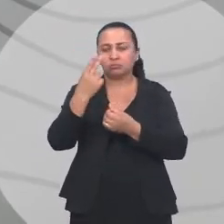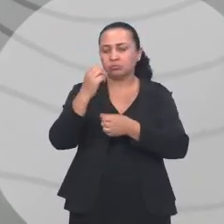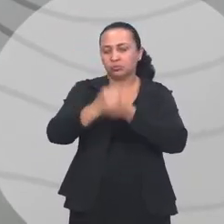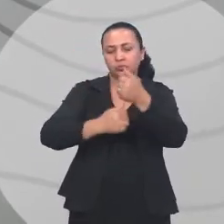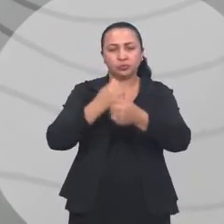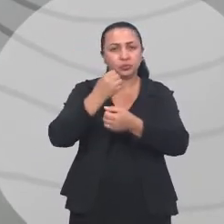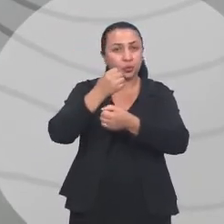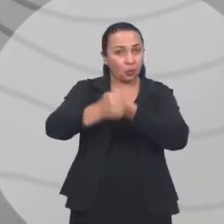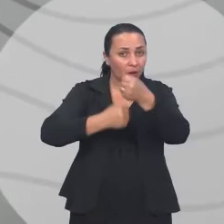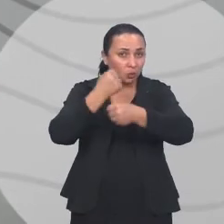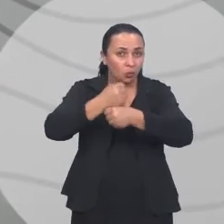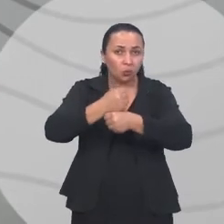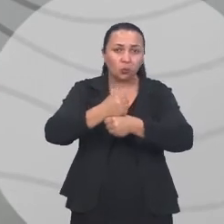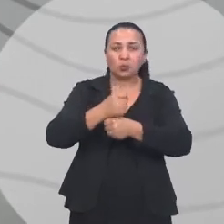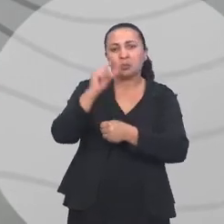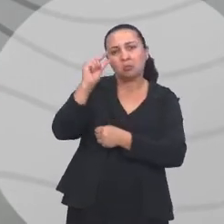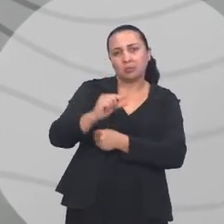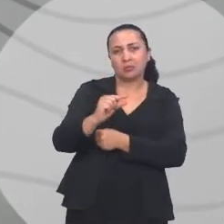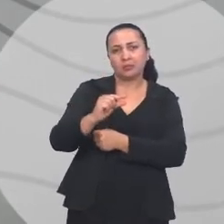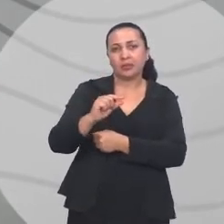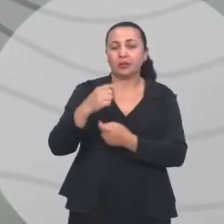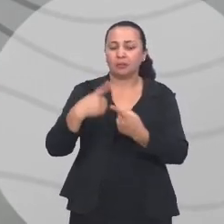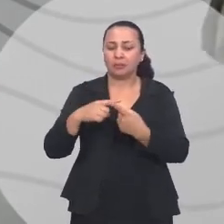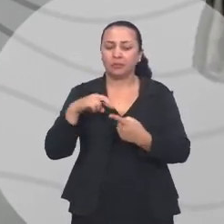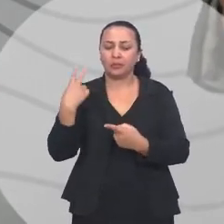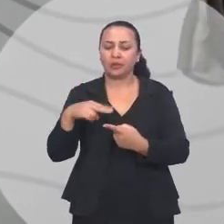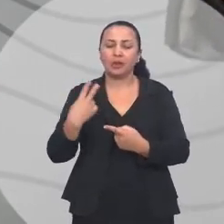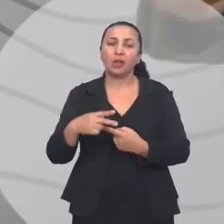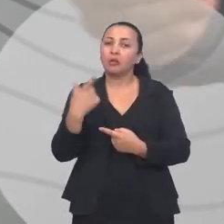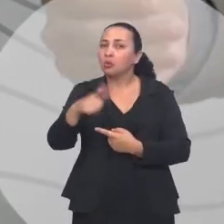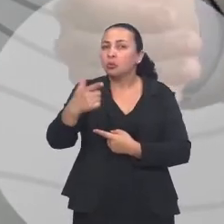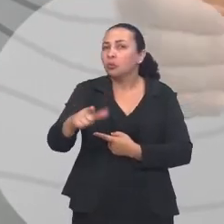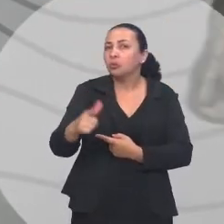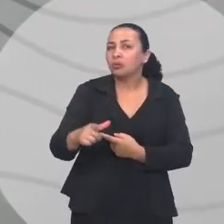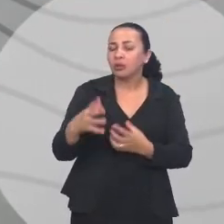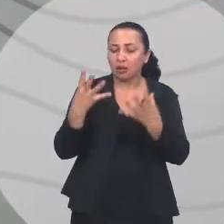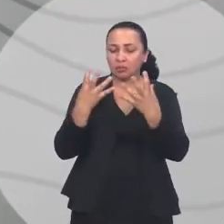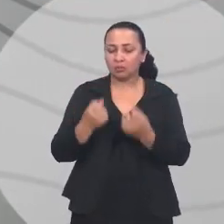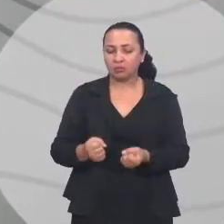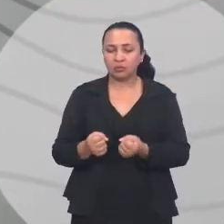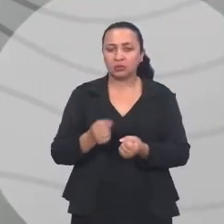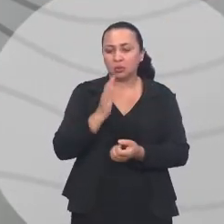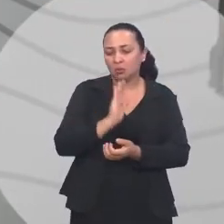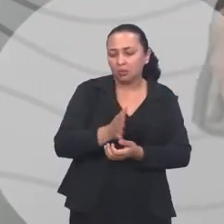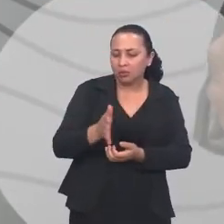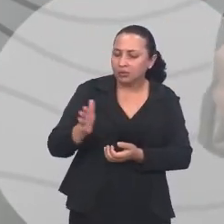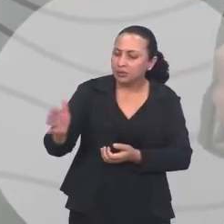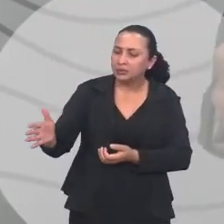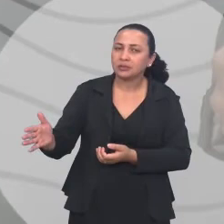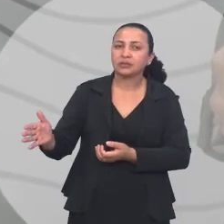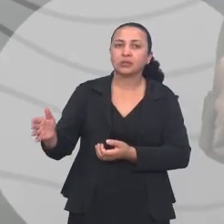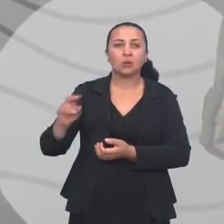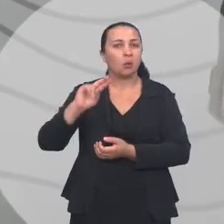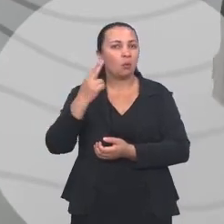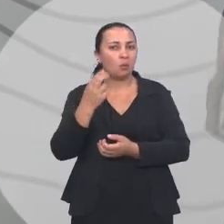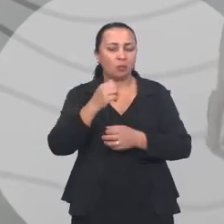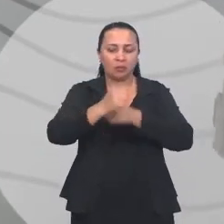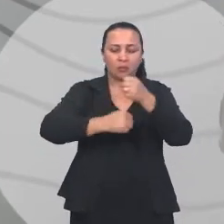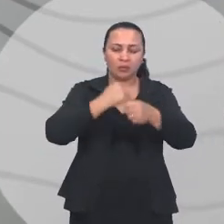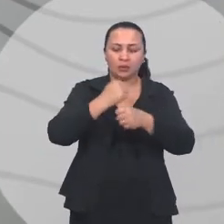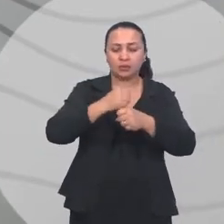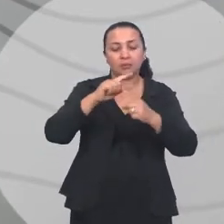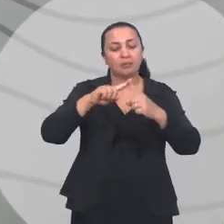porque na educação superior a gente não trabalha com aprovação insere em anos letivos nós trabalhamos com aprovação um componente